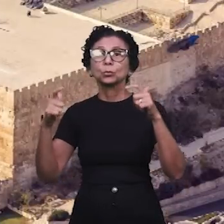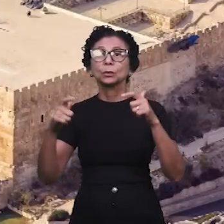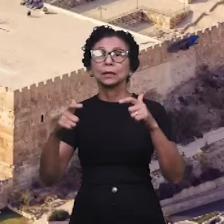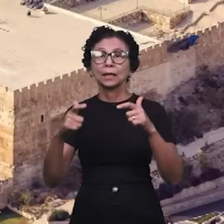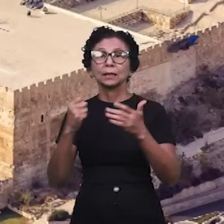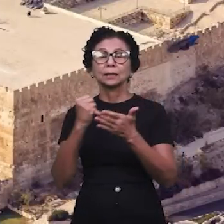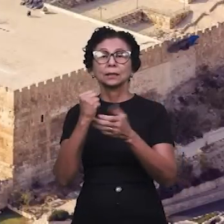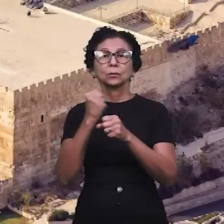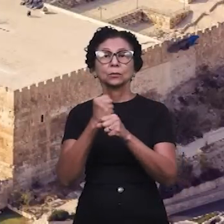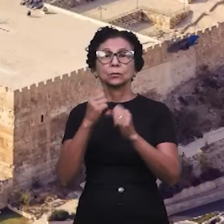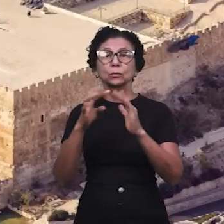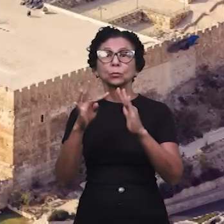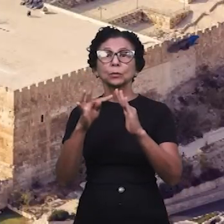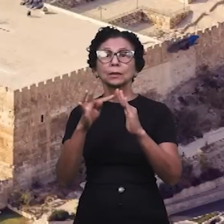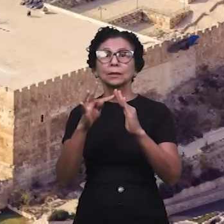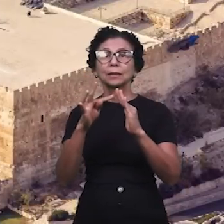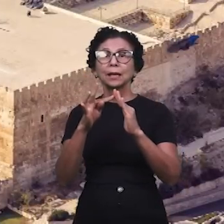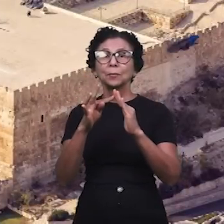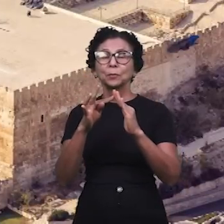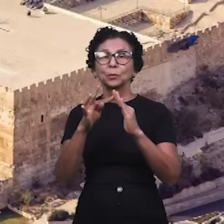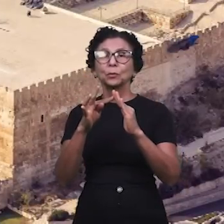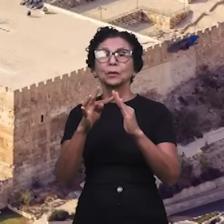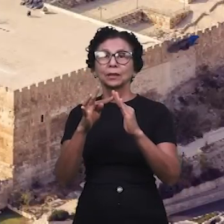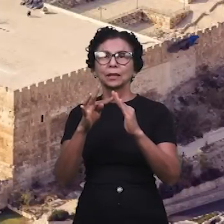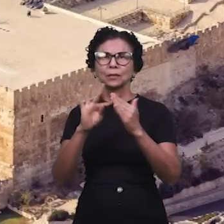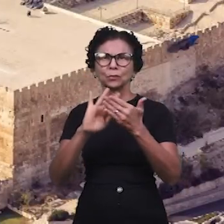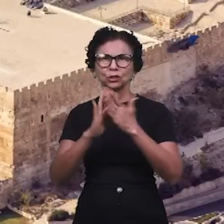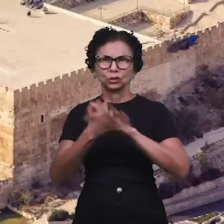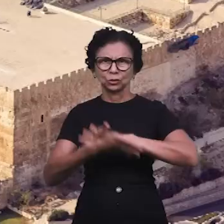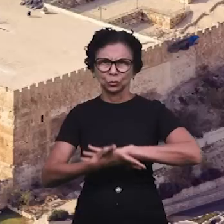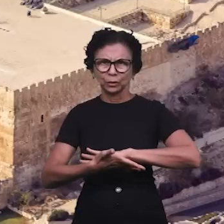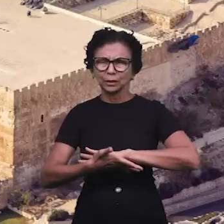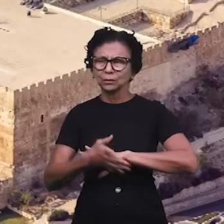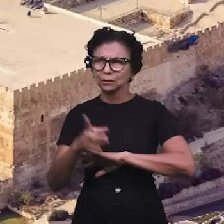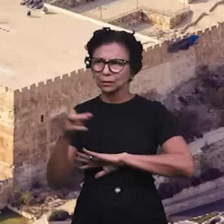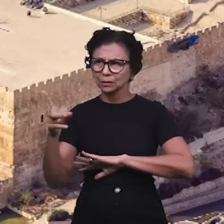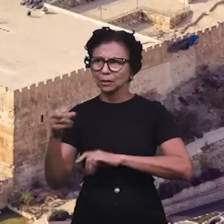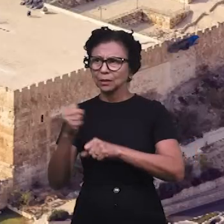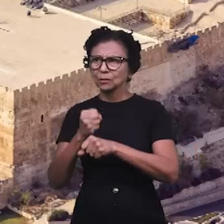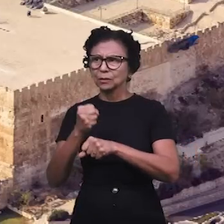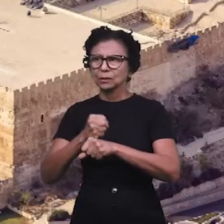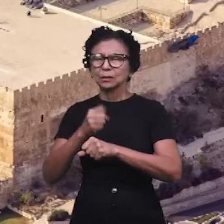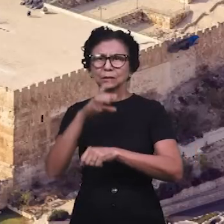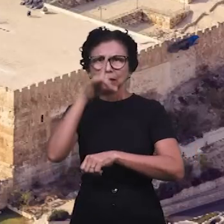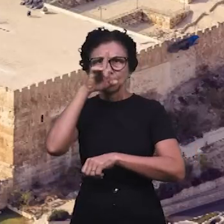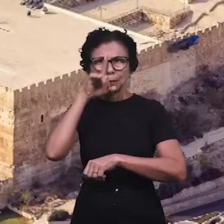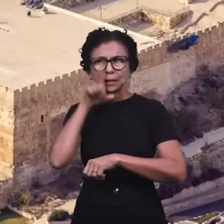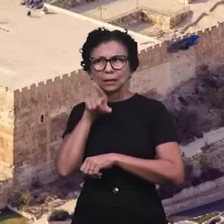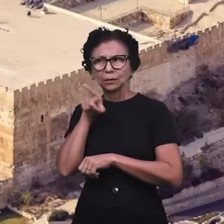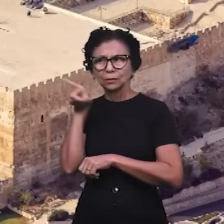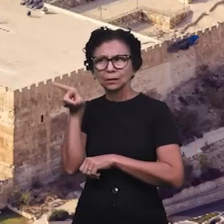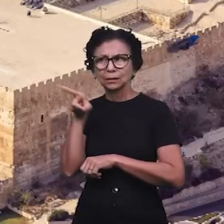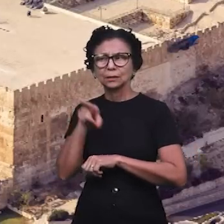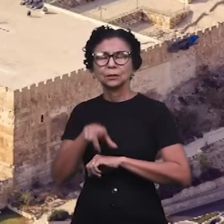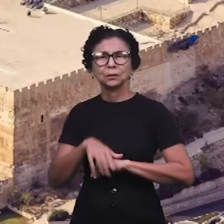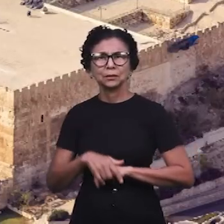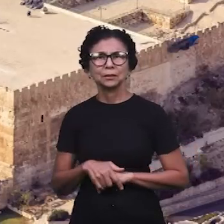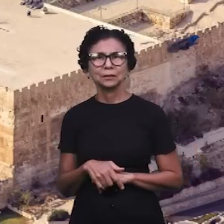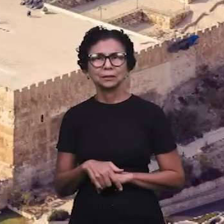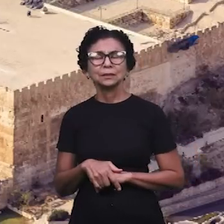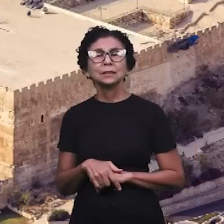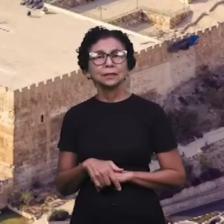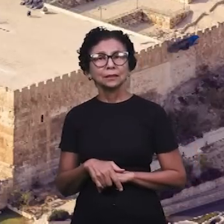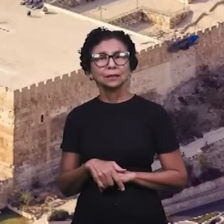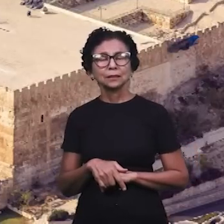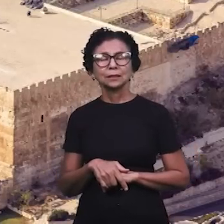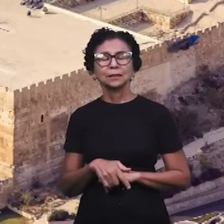templo tem construída uma mesquita muçulmana. Nós falamos aqui que a terra de Israel passou à mão de outros povos. E eles construíram no lugar do templo uma